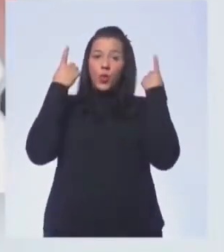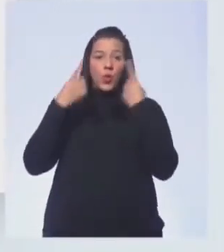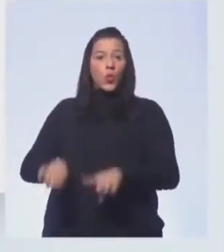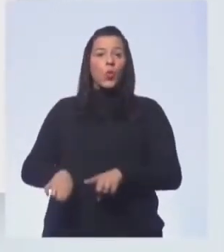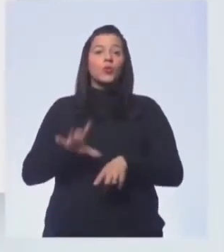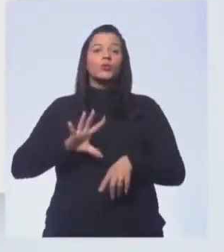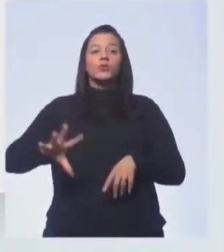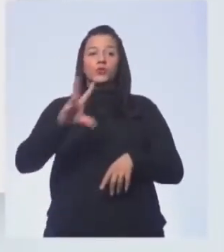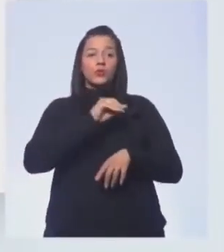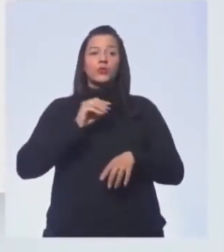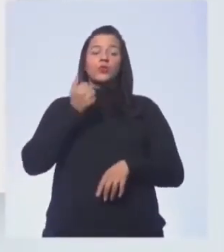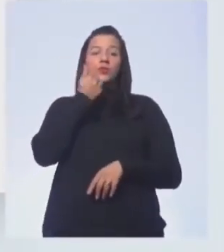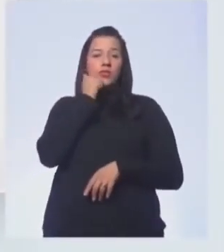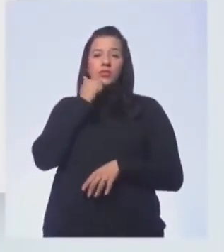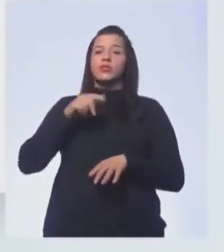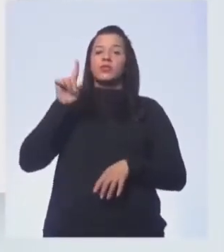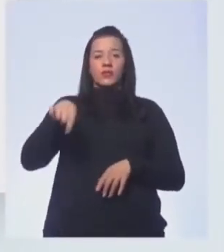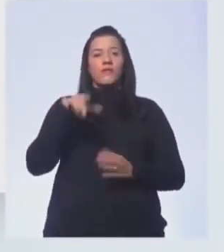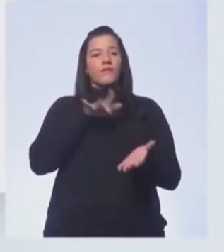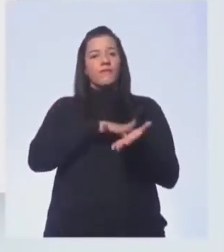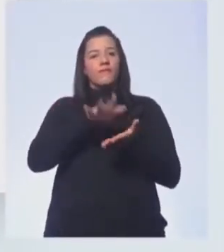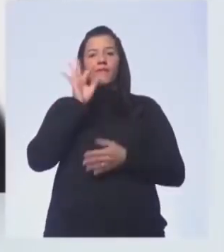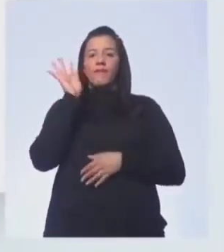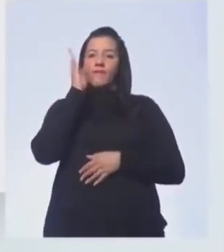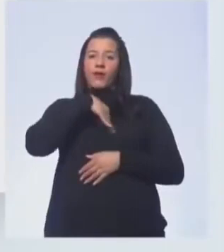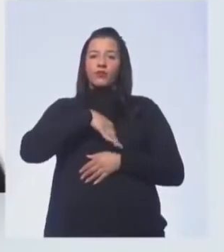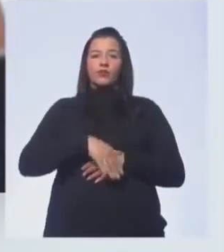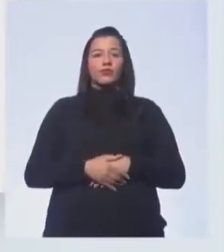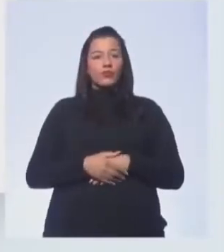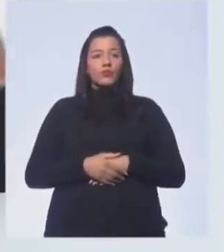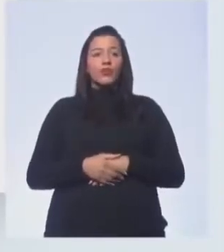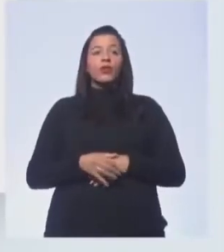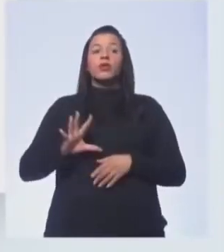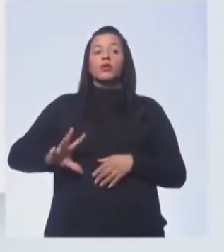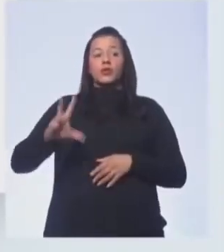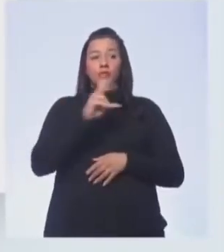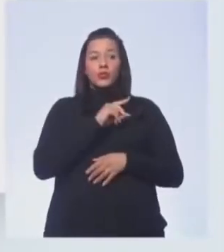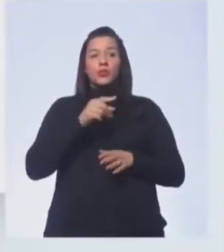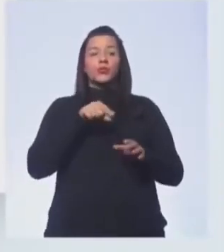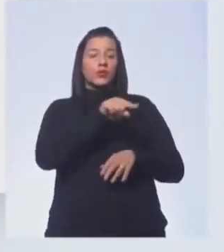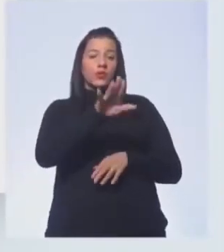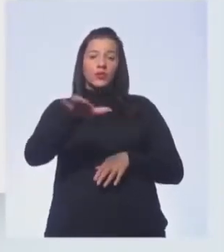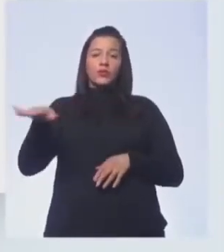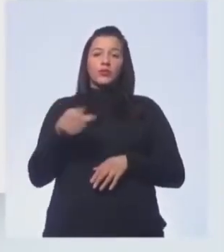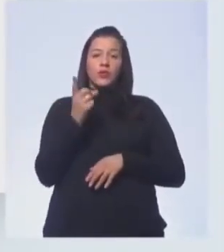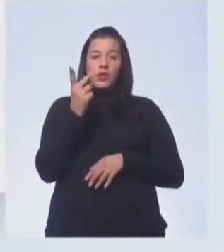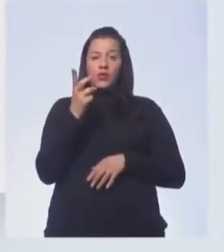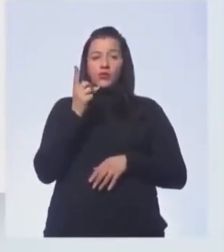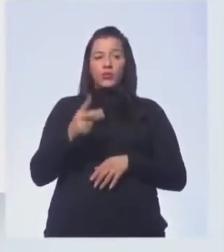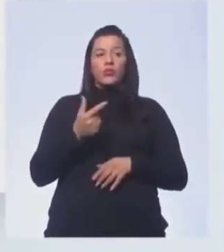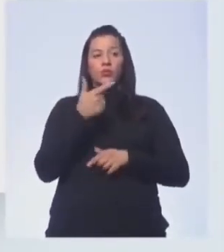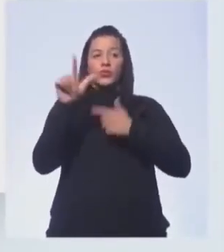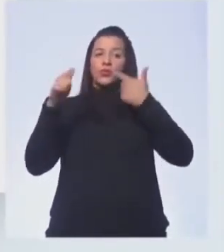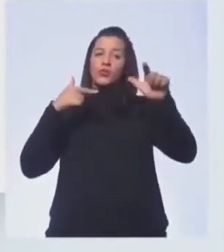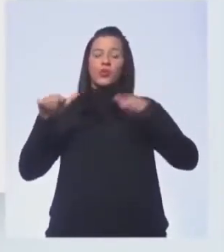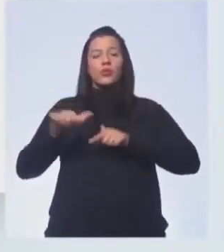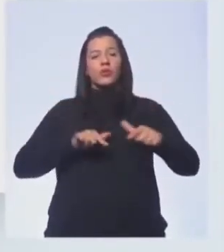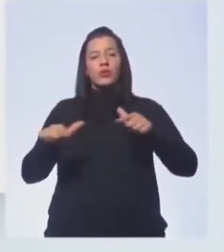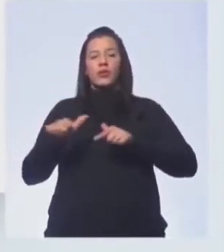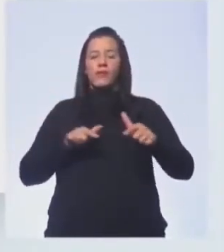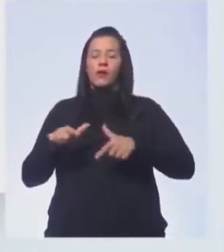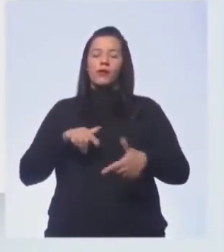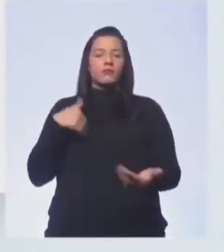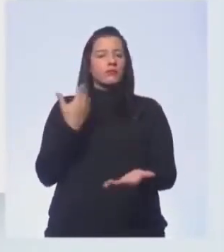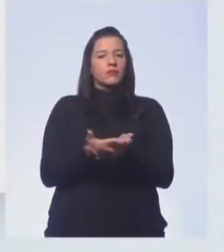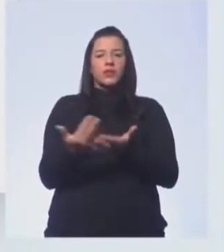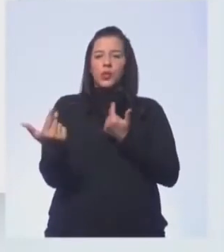e, claro, falso. O estudo foi realizado com apenas 12 crianças e nenhum outro trabalho posterior